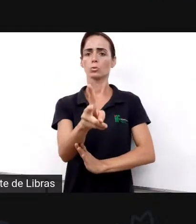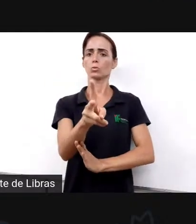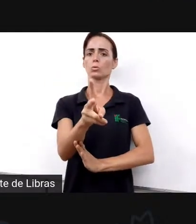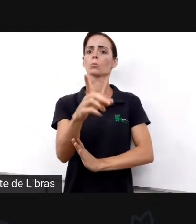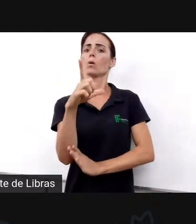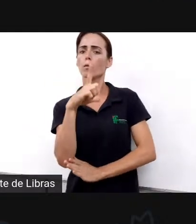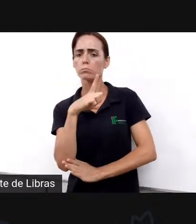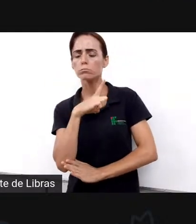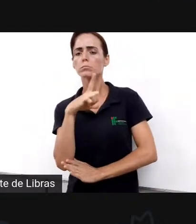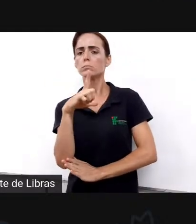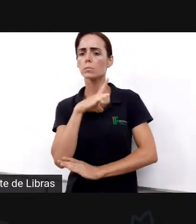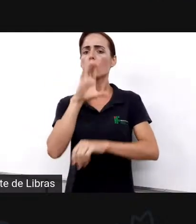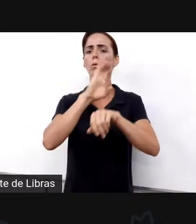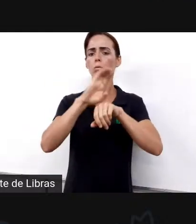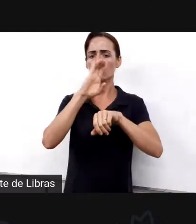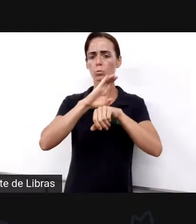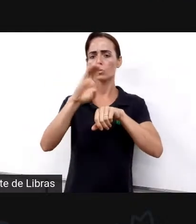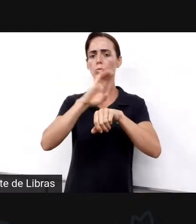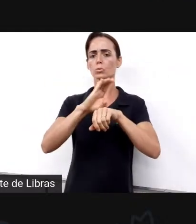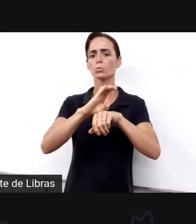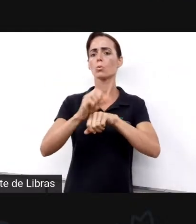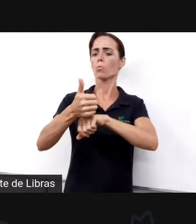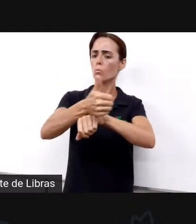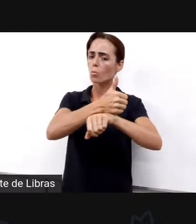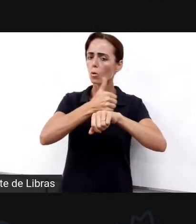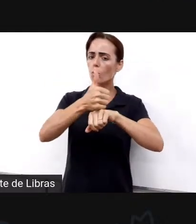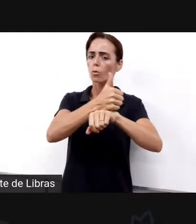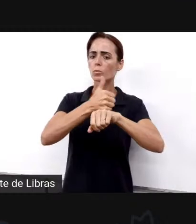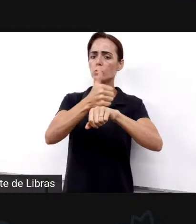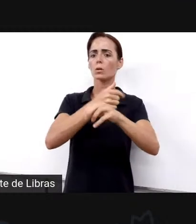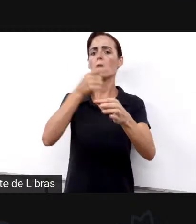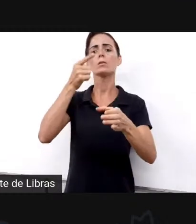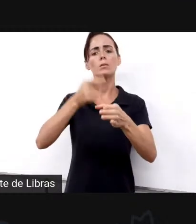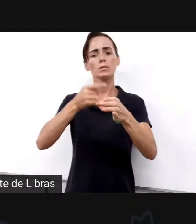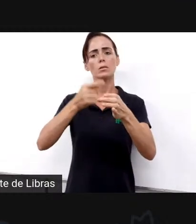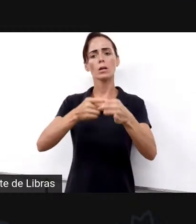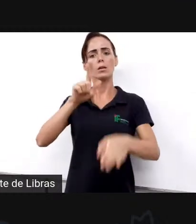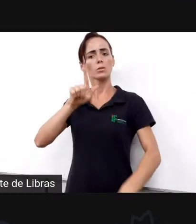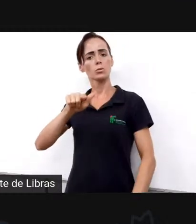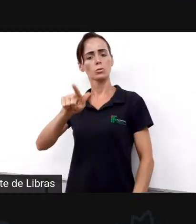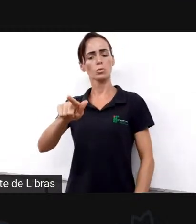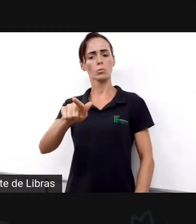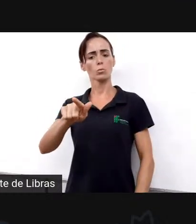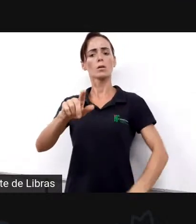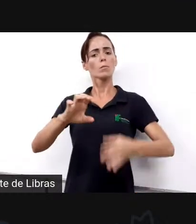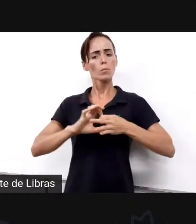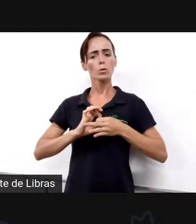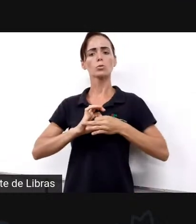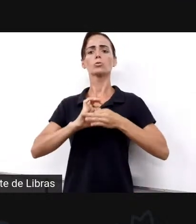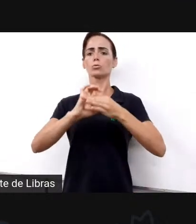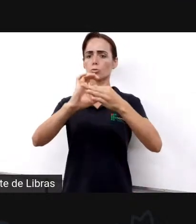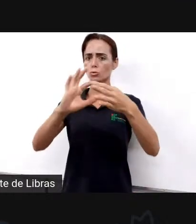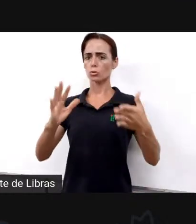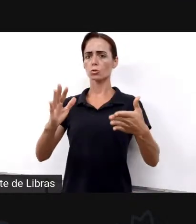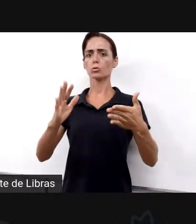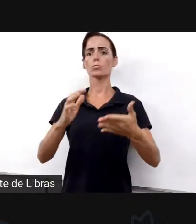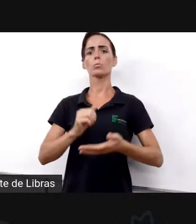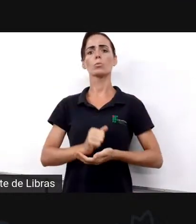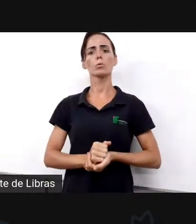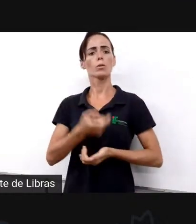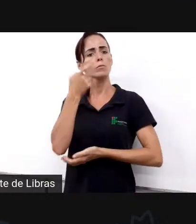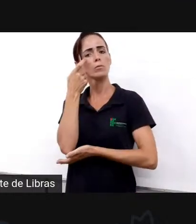cursos profissionalizantes aos giroaenses e nos colocando à disposição e o interesse